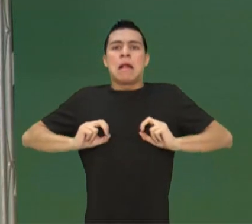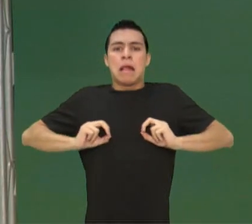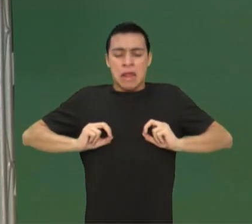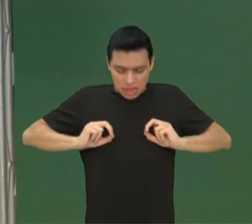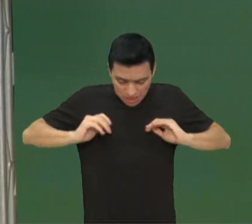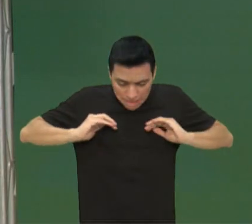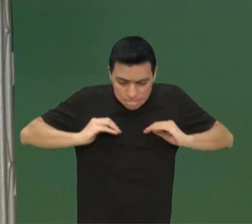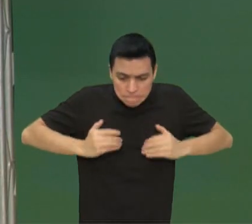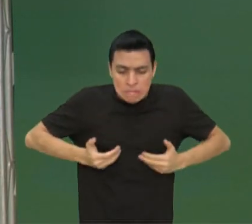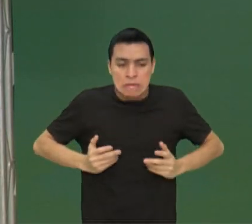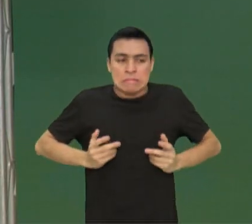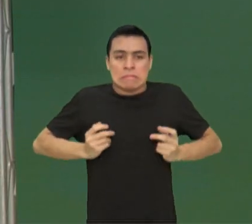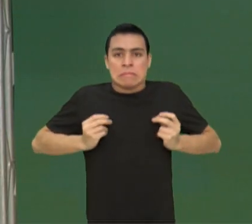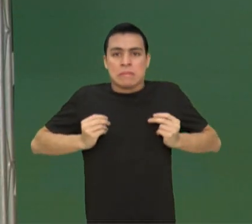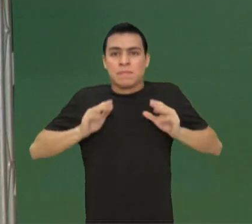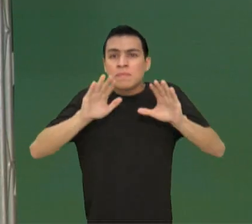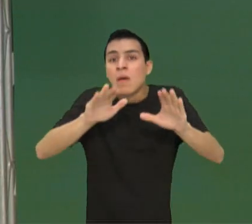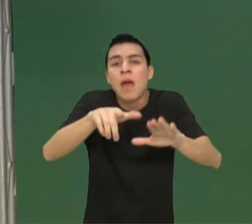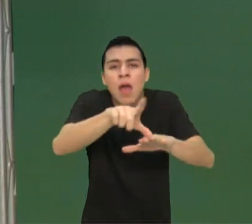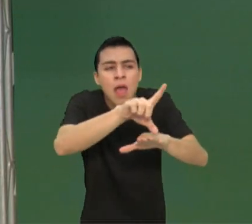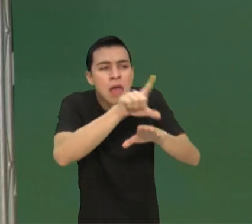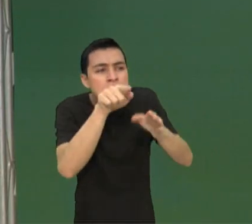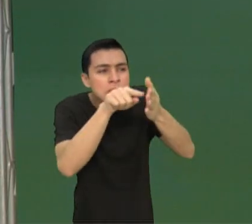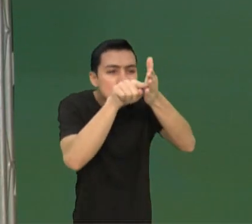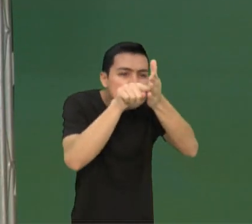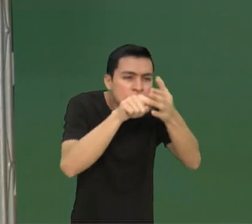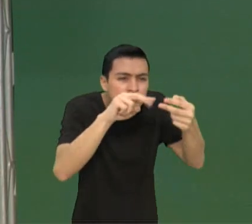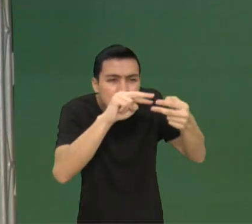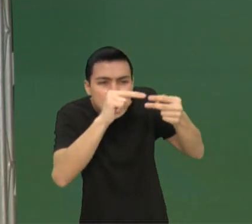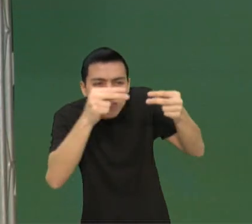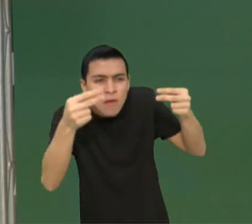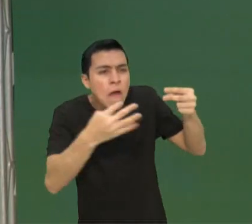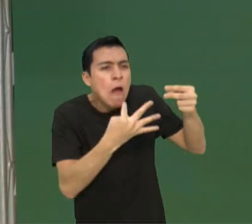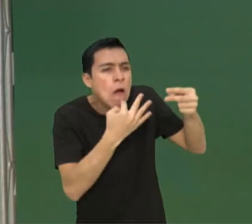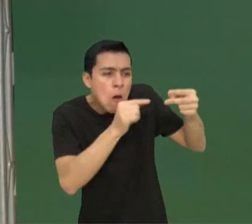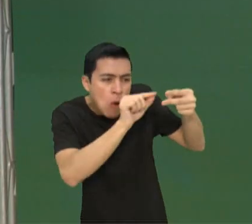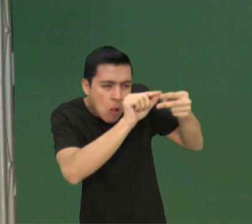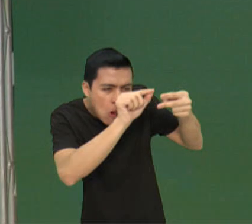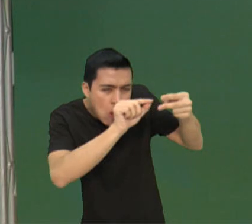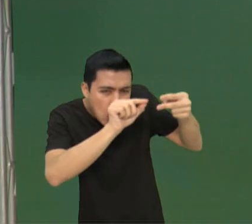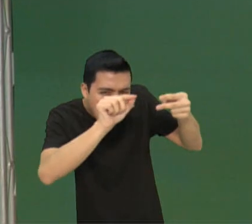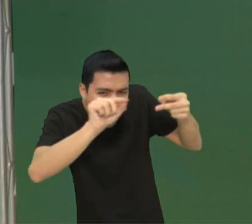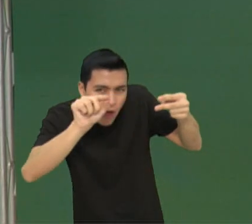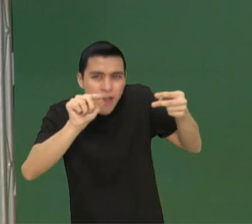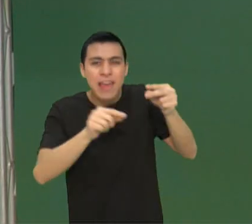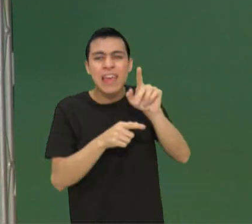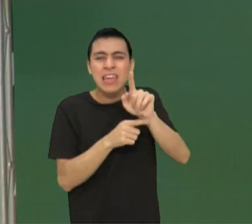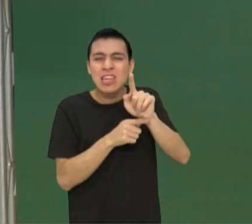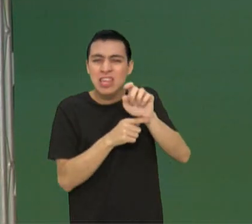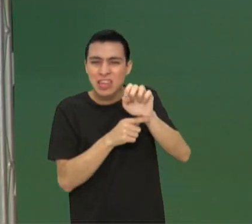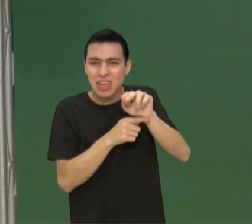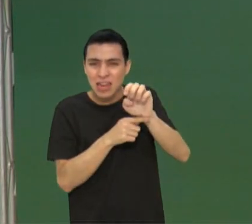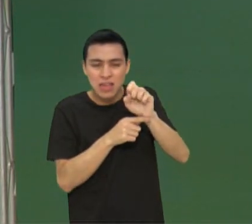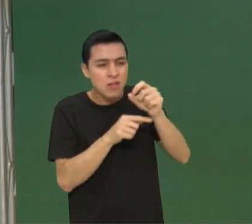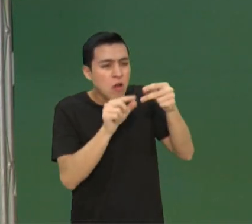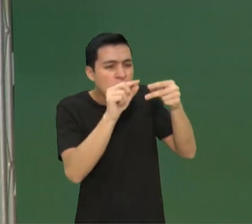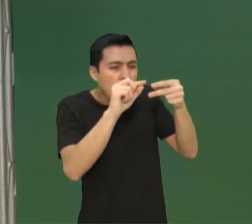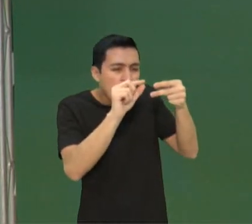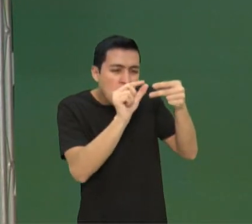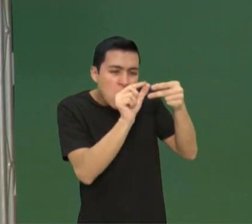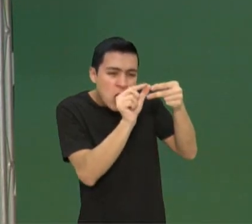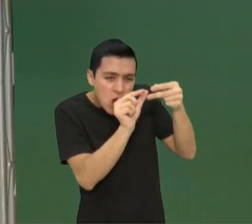Aí que se eu consigo estudar o DNA da pessoa e conhecer todos esses botõezinhos que tem, que chamamos de genes, ou